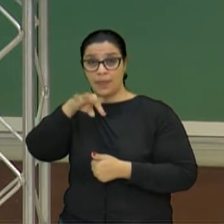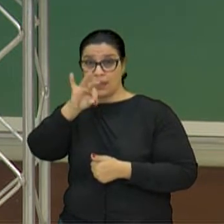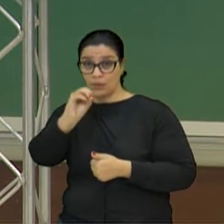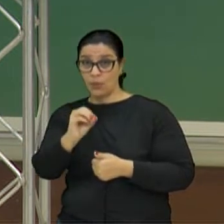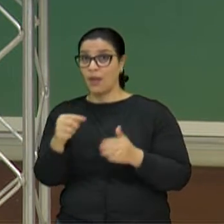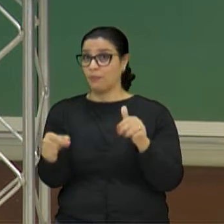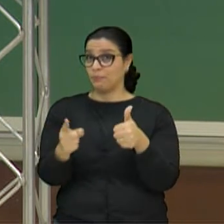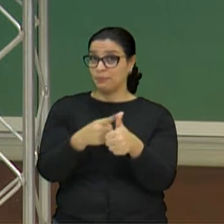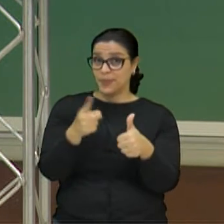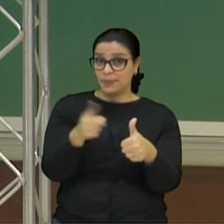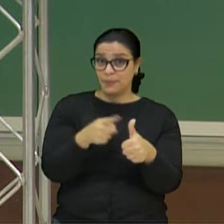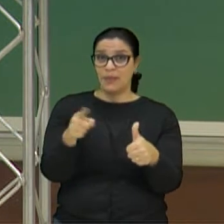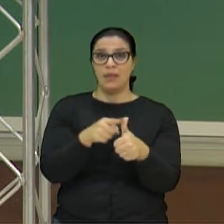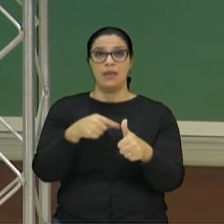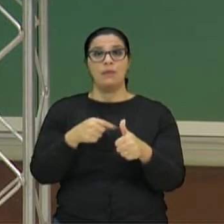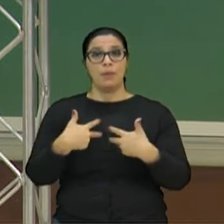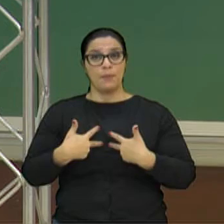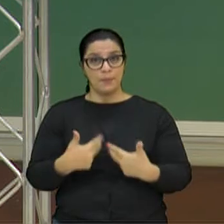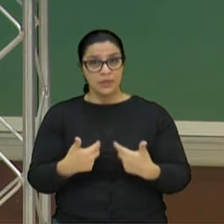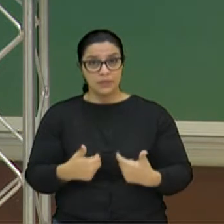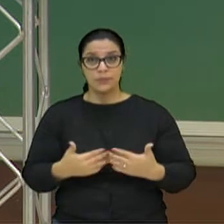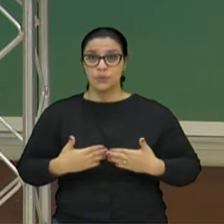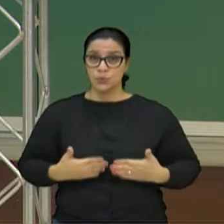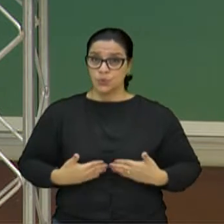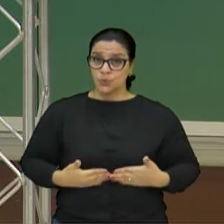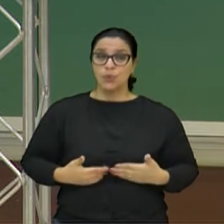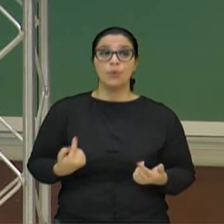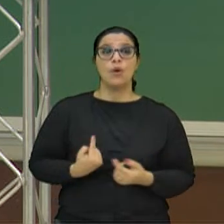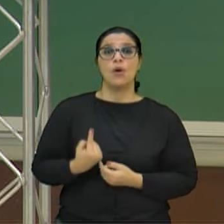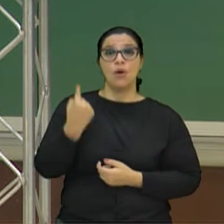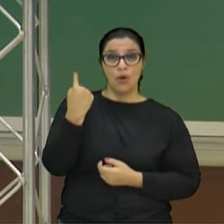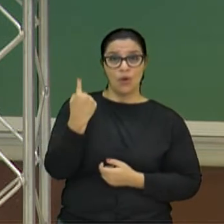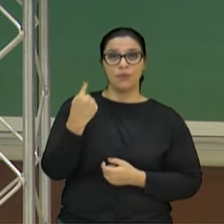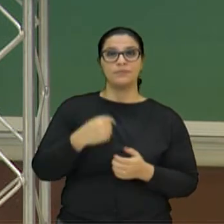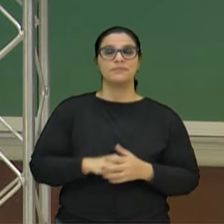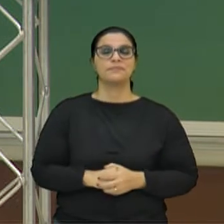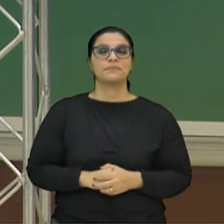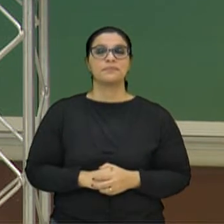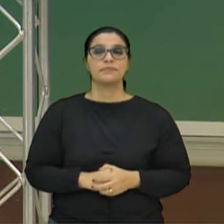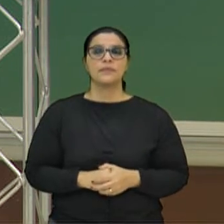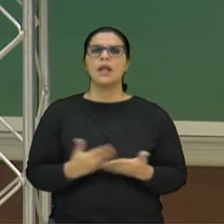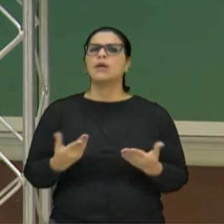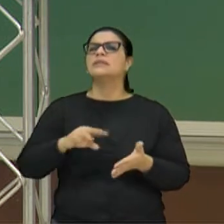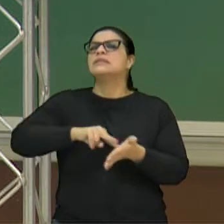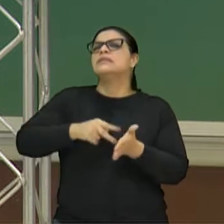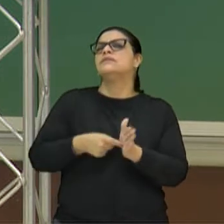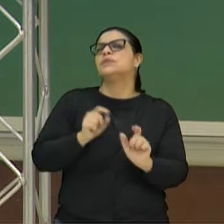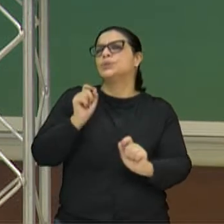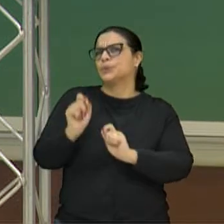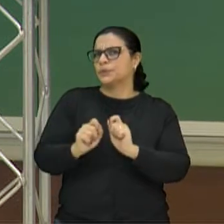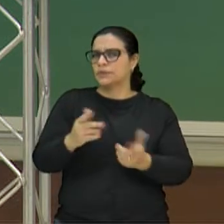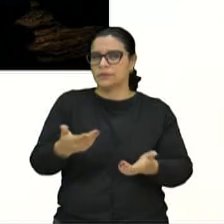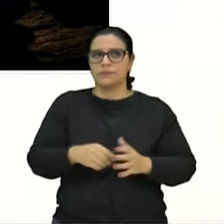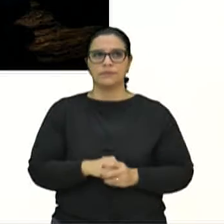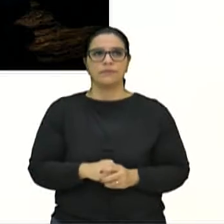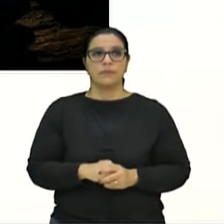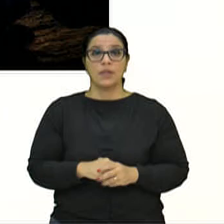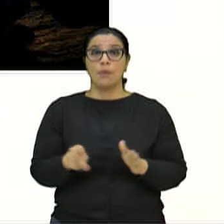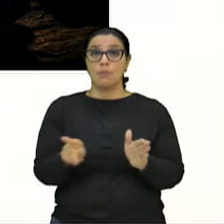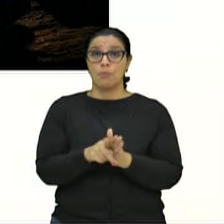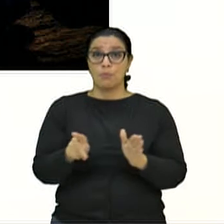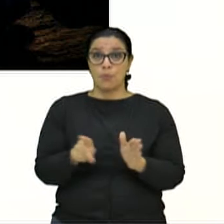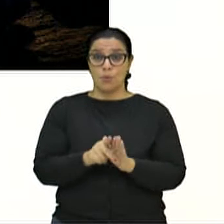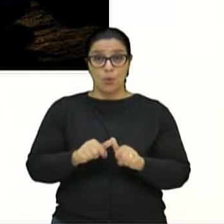ali das ginásticas de conscientização corporal, nós temos o quê? Relaxamento. Relaxamento, então, o que é? É uma